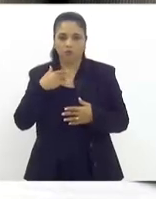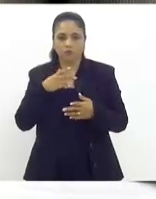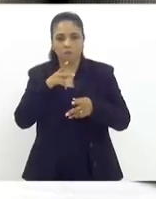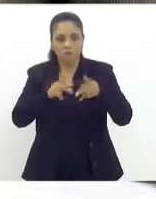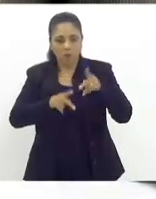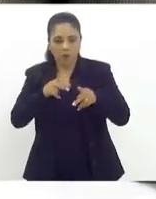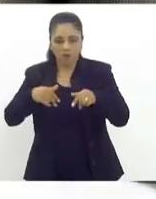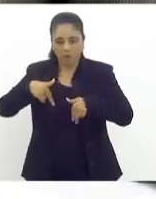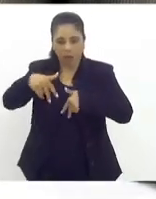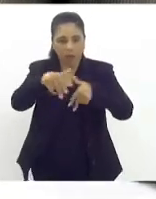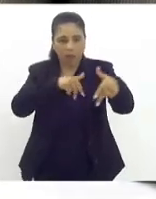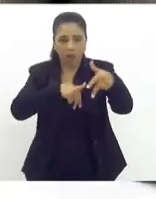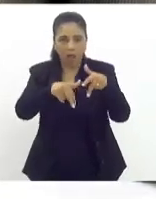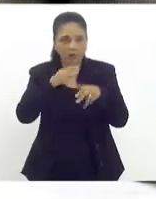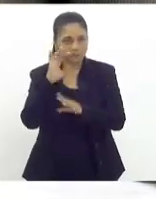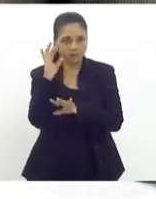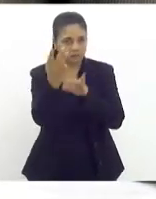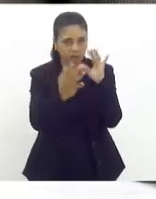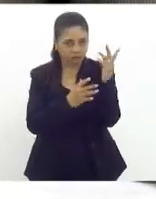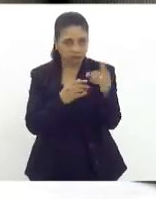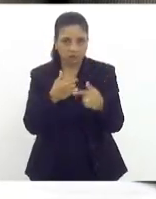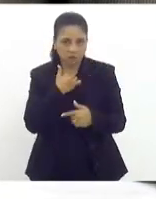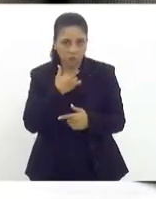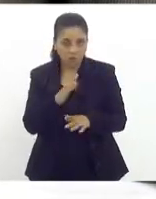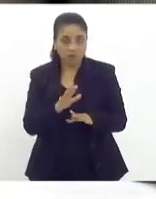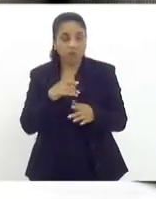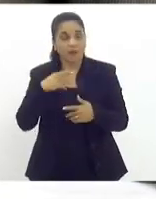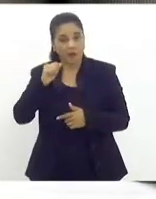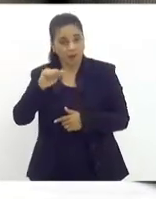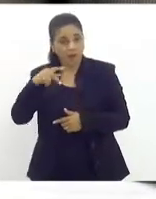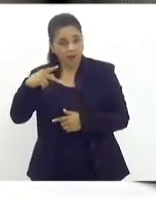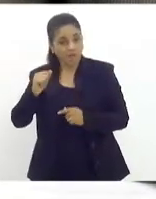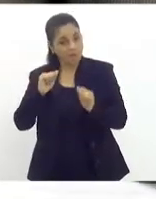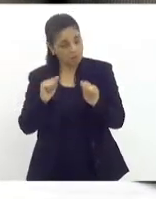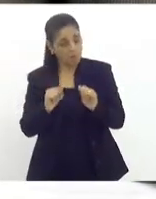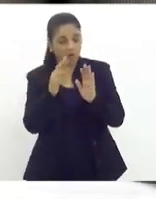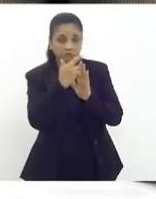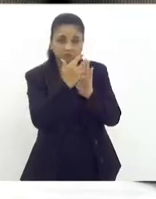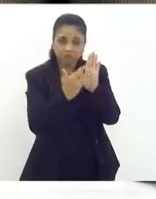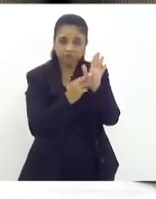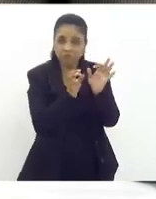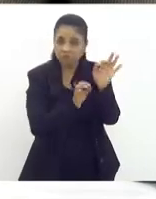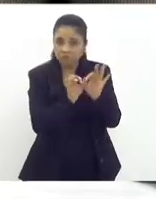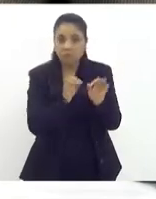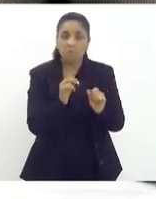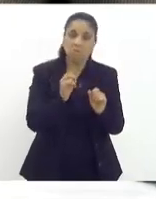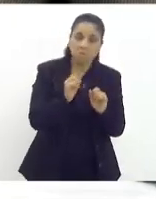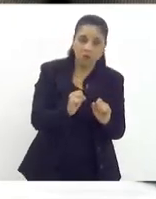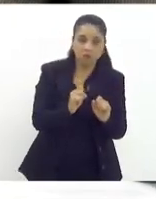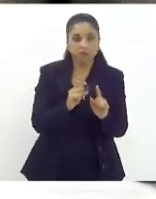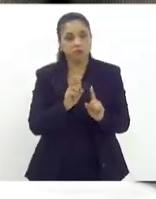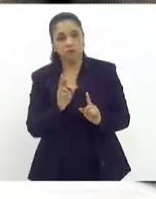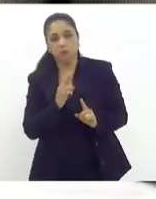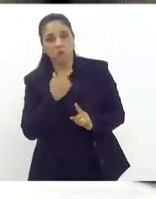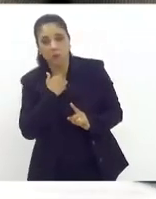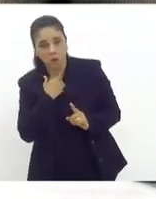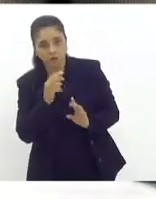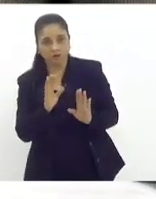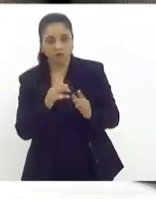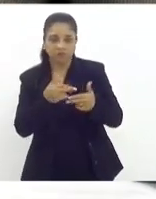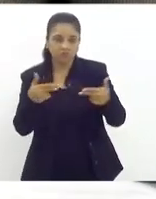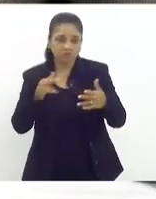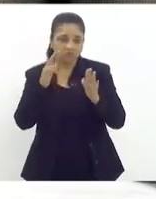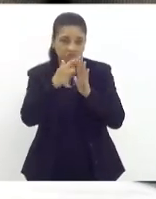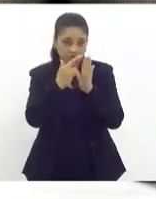tem um plano diretor, estabelece dentro desse plano diretor o que pode e o que não pode. E no caso da Lagoa de Piratininga, foi feito